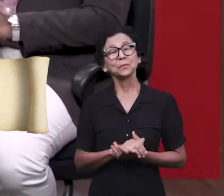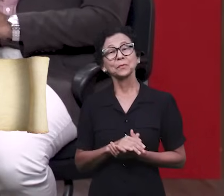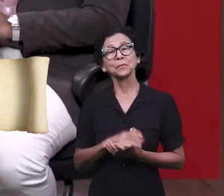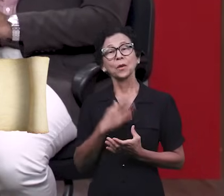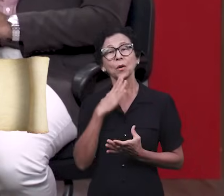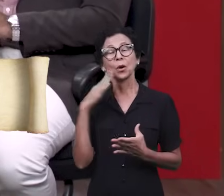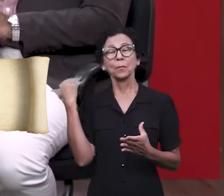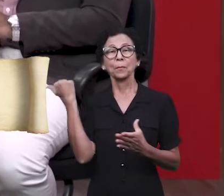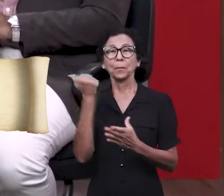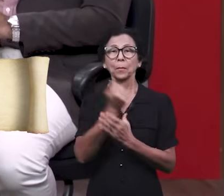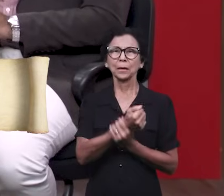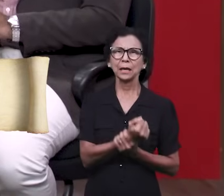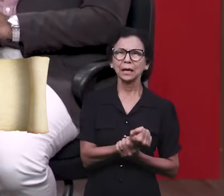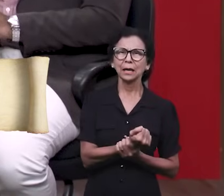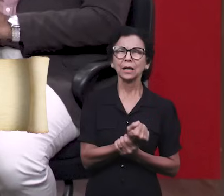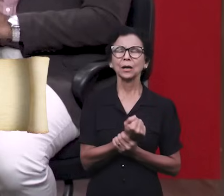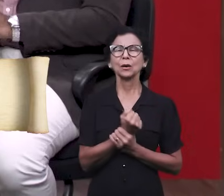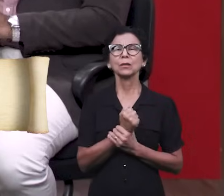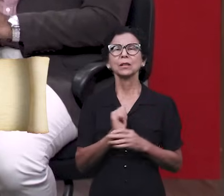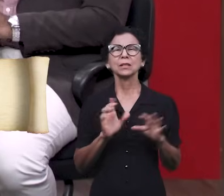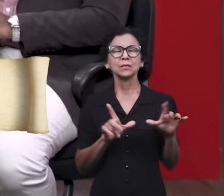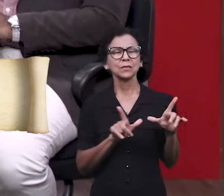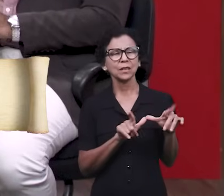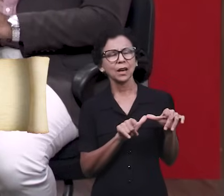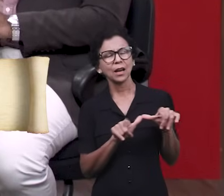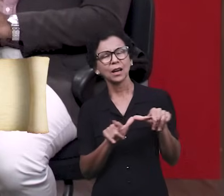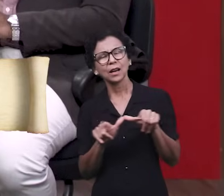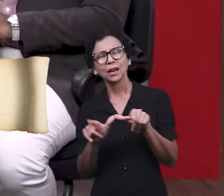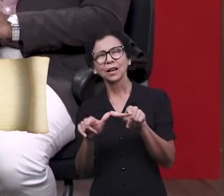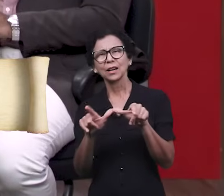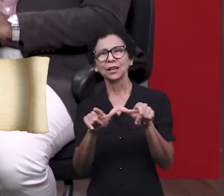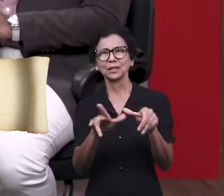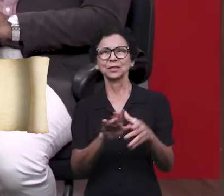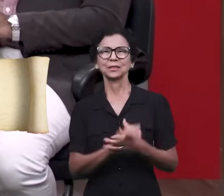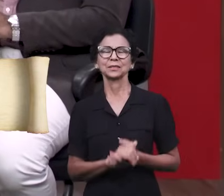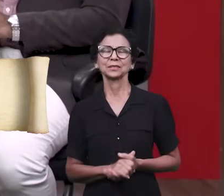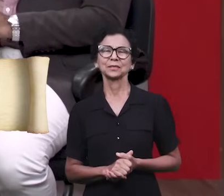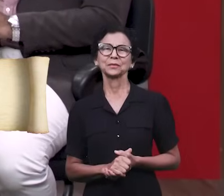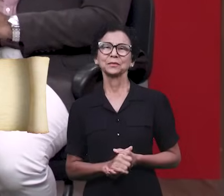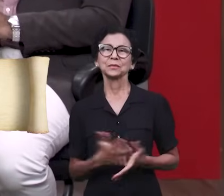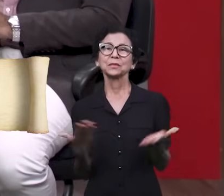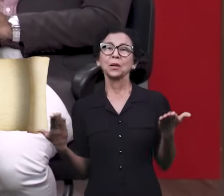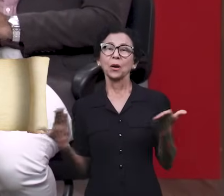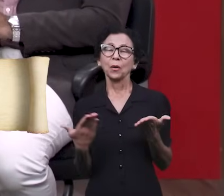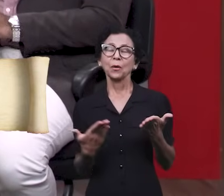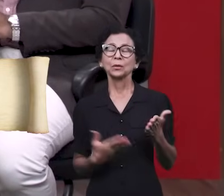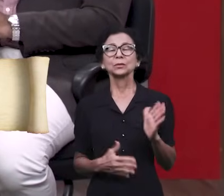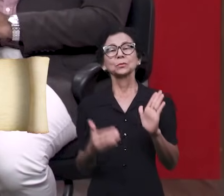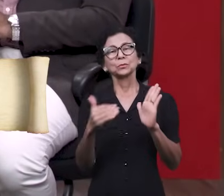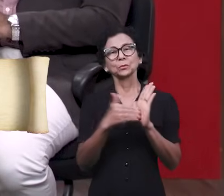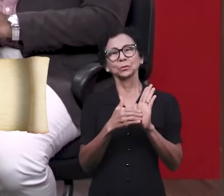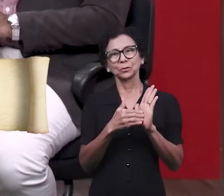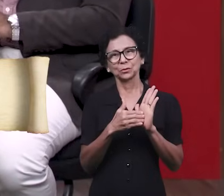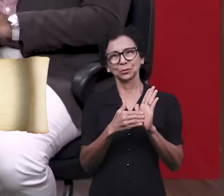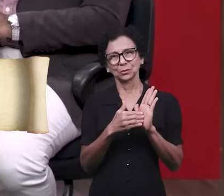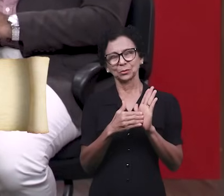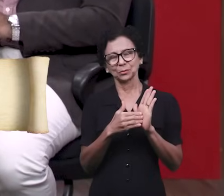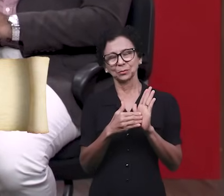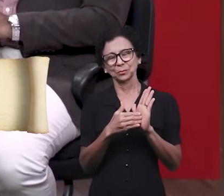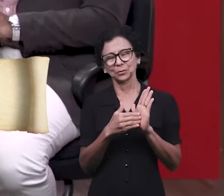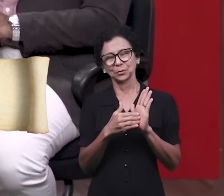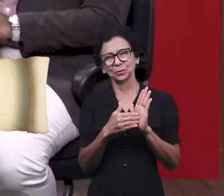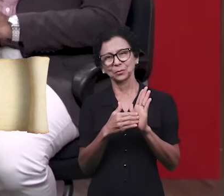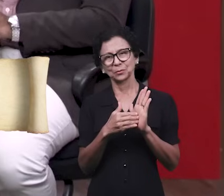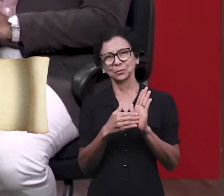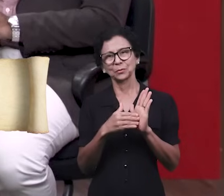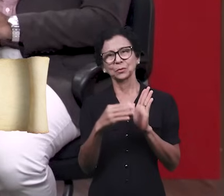Uma história muito interessante. E hoje vai ser o nosso último episódio dessa